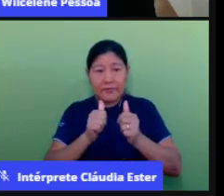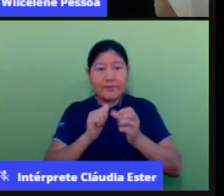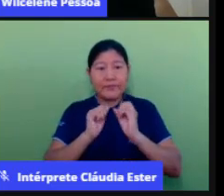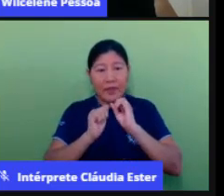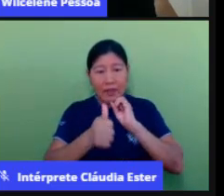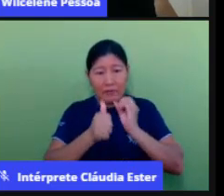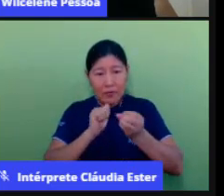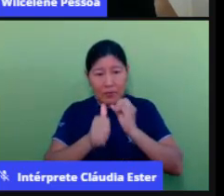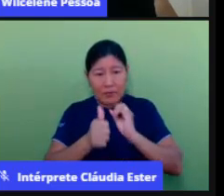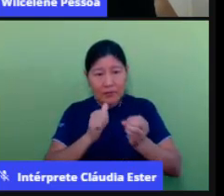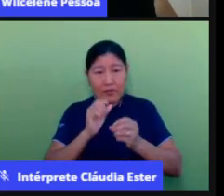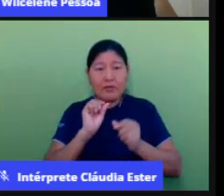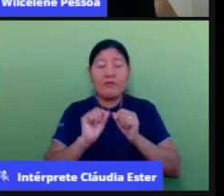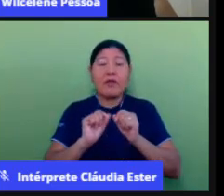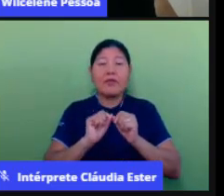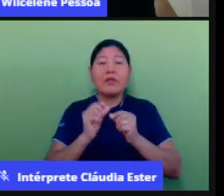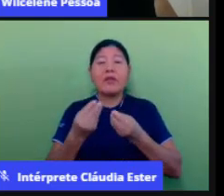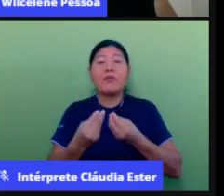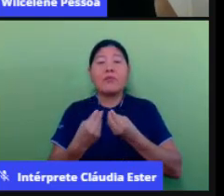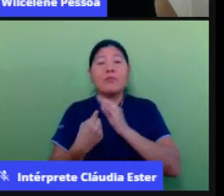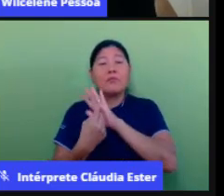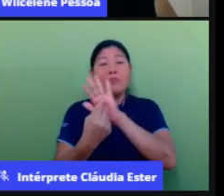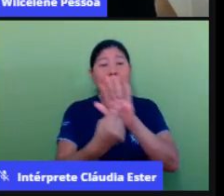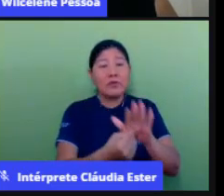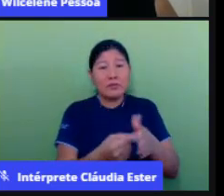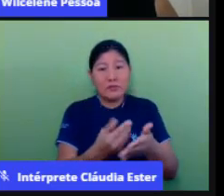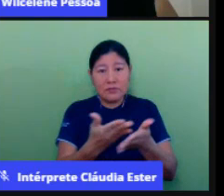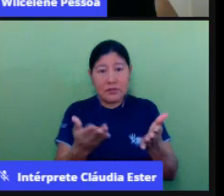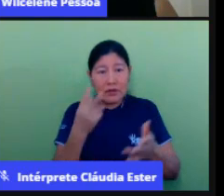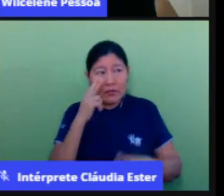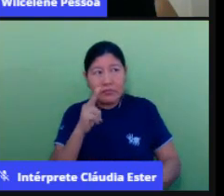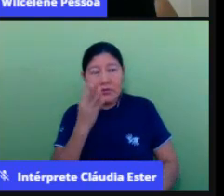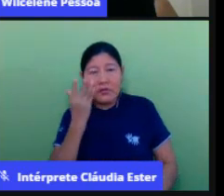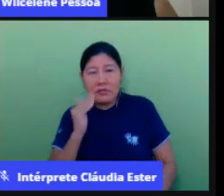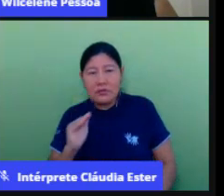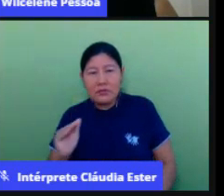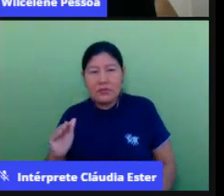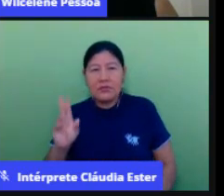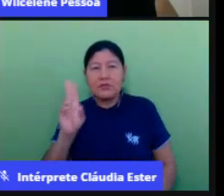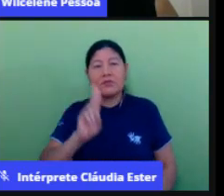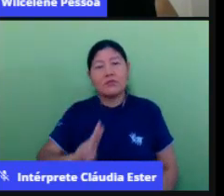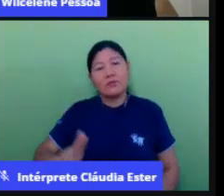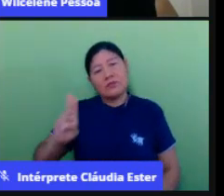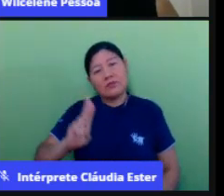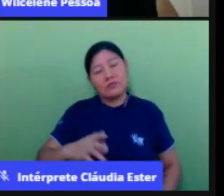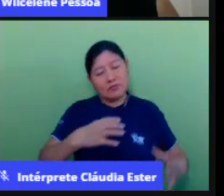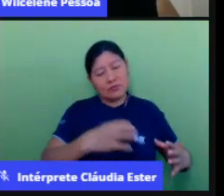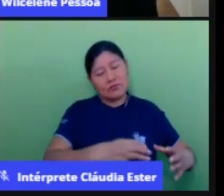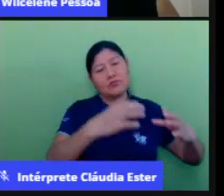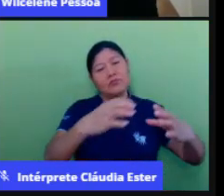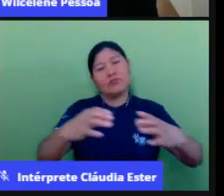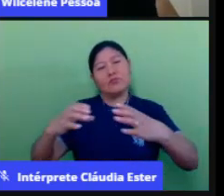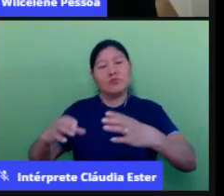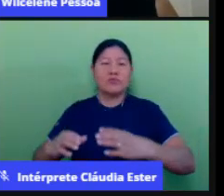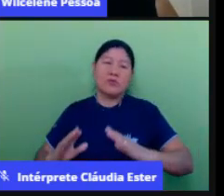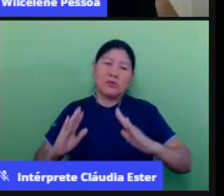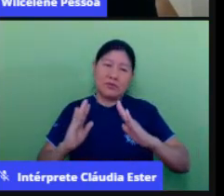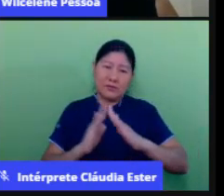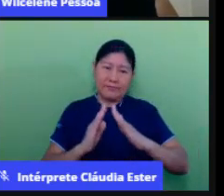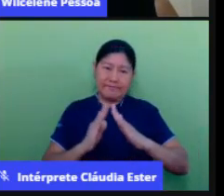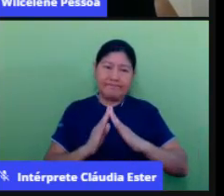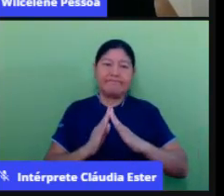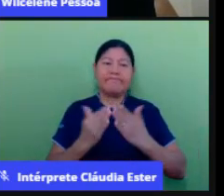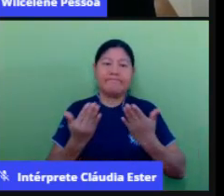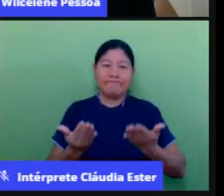casa com essas crianças que estão utilizando esse espaço da forma como elas conseguem, da forma como elas podem.